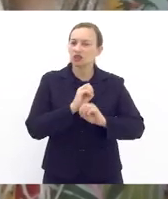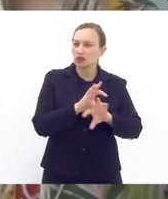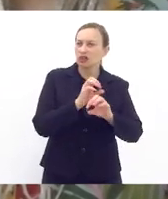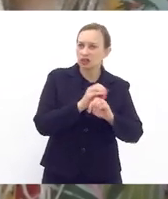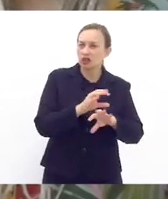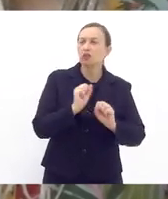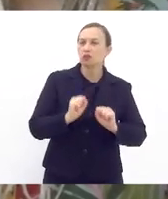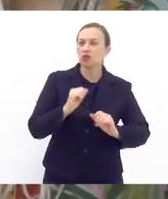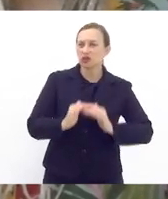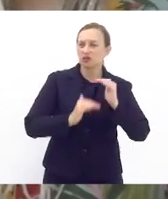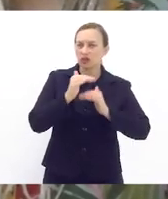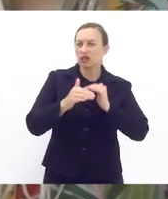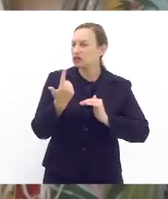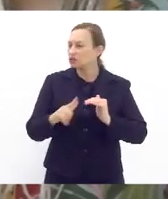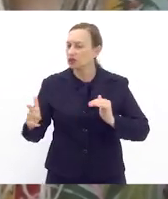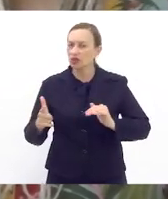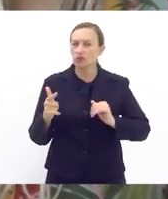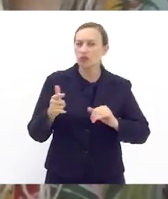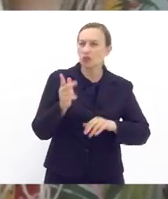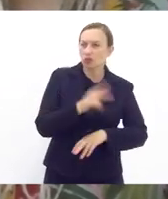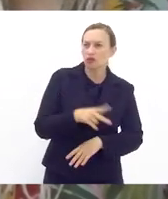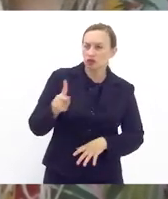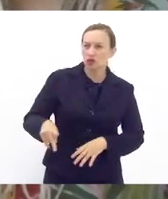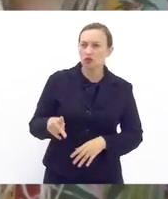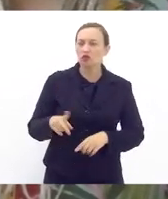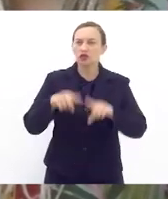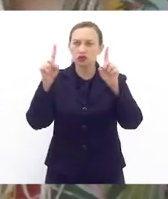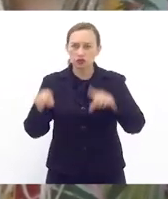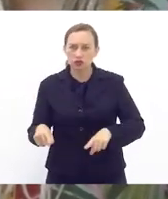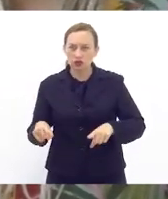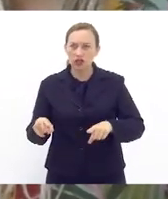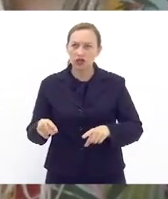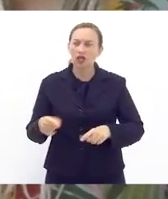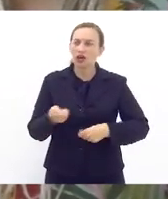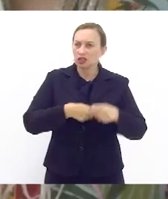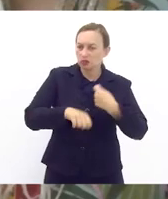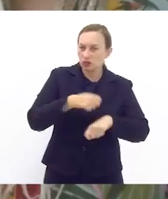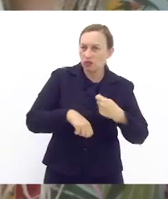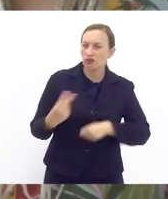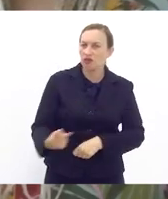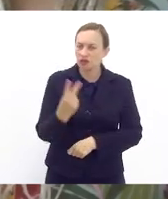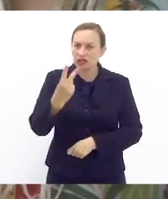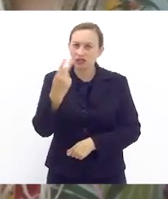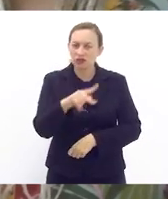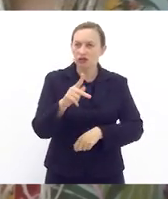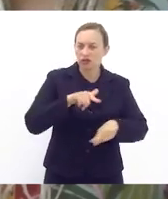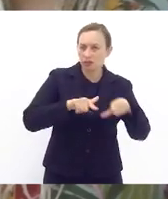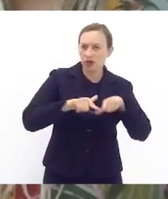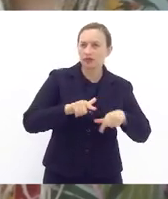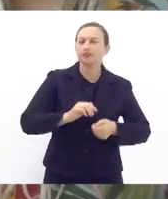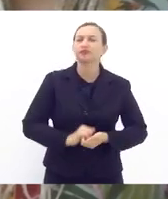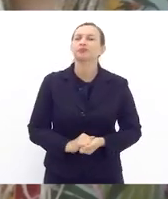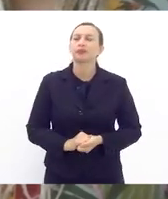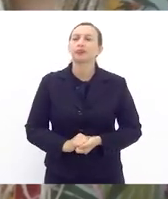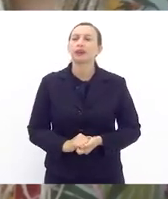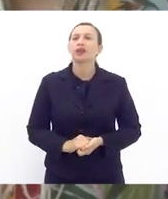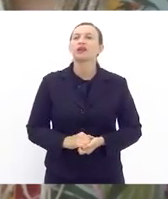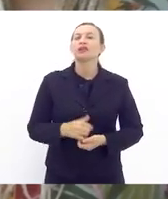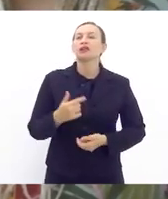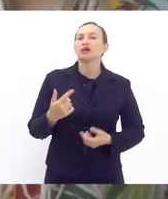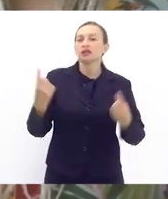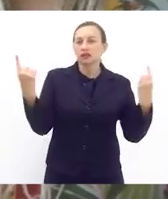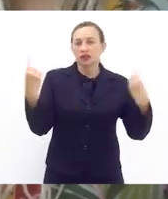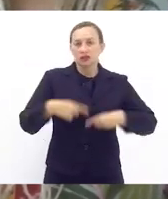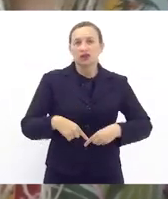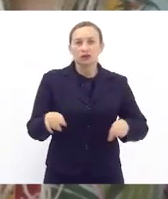possam se desenvolver se não tem professores e funcionários administrativos sendo valorizados na sua essência e nós temos o